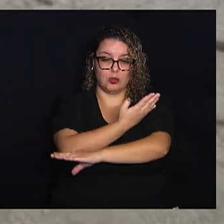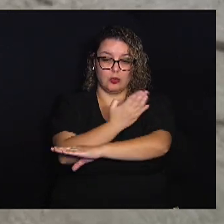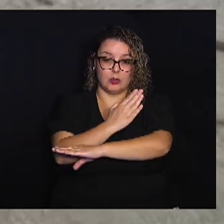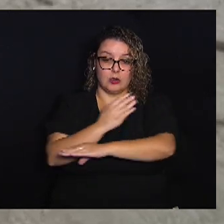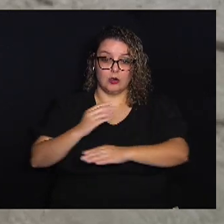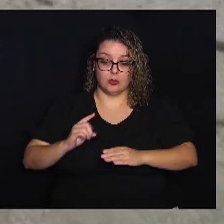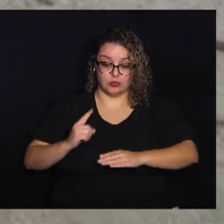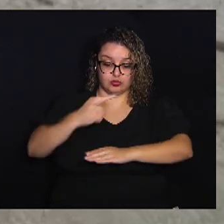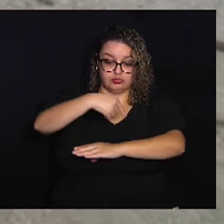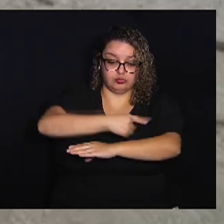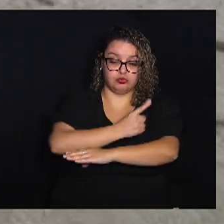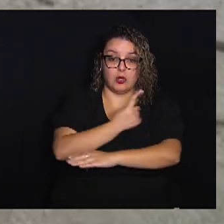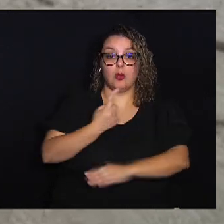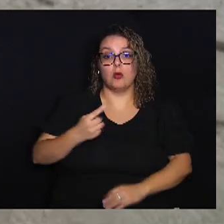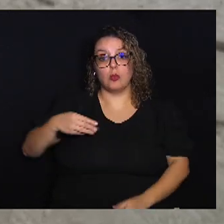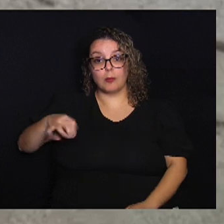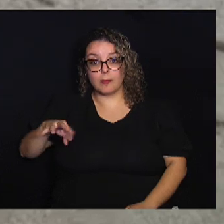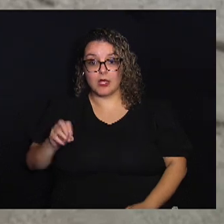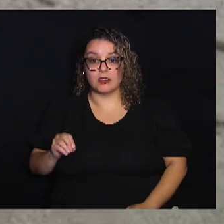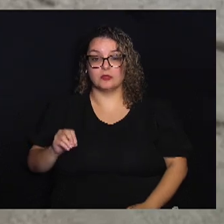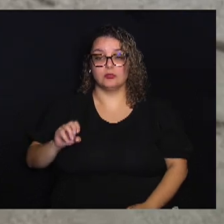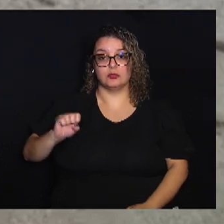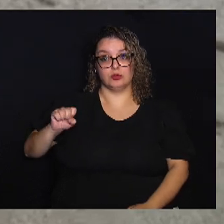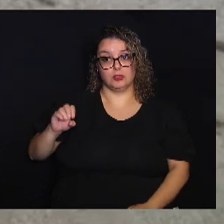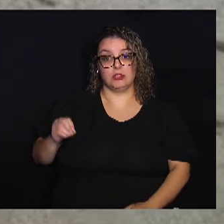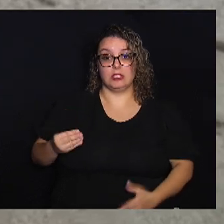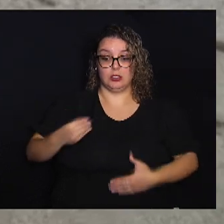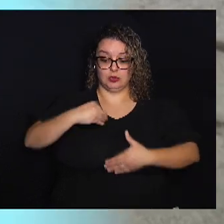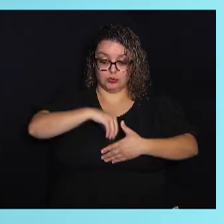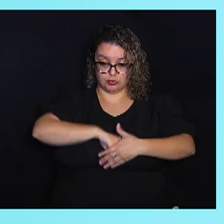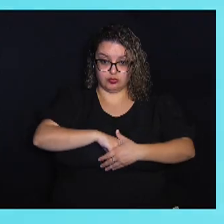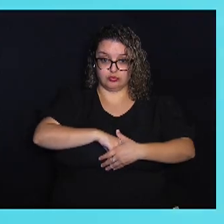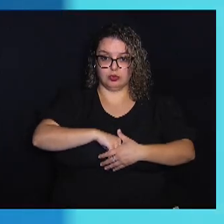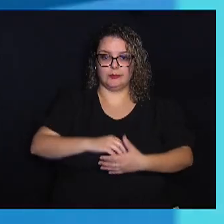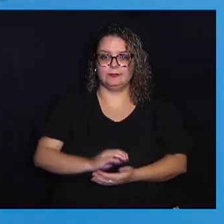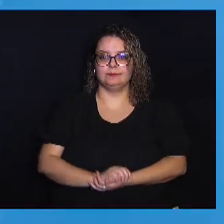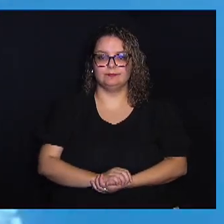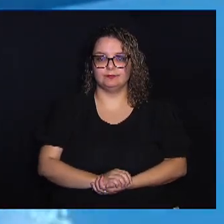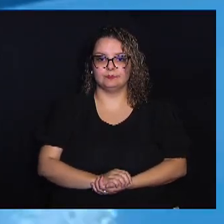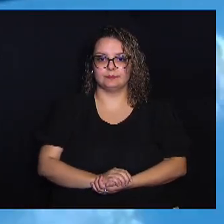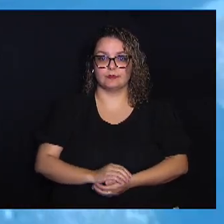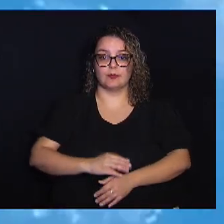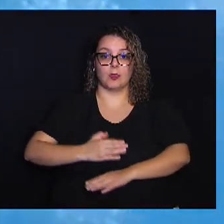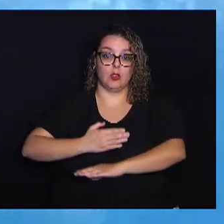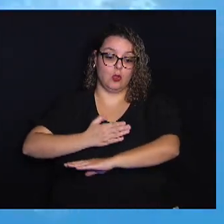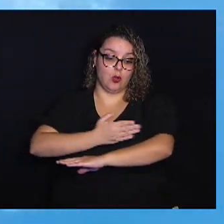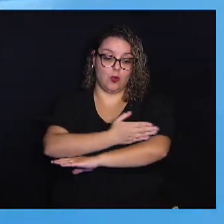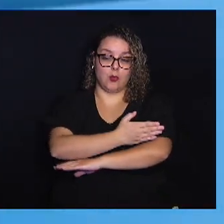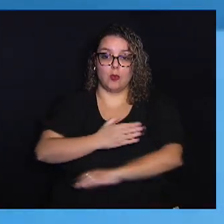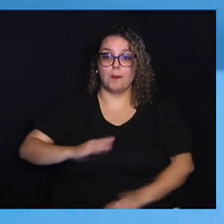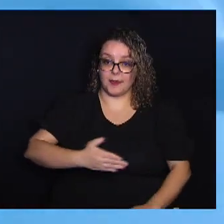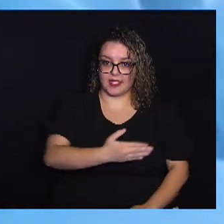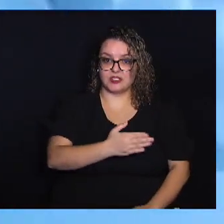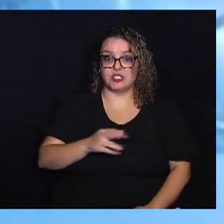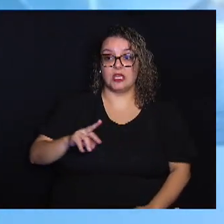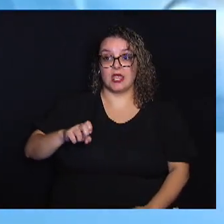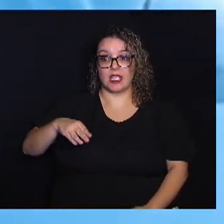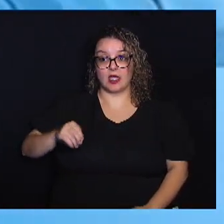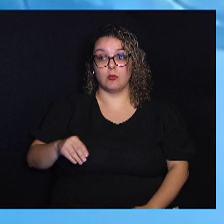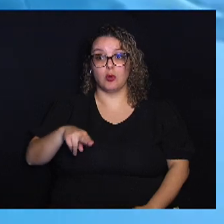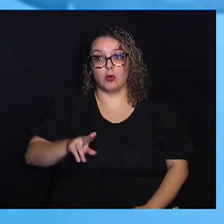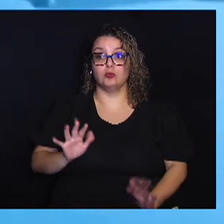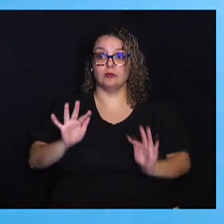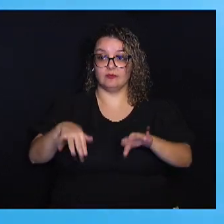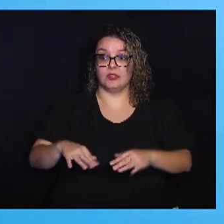que tinha 1,80 metro e estava dentro do seu estômago. O peixe-remo, ou peixe do fim do mundo, é uma